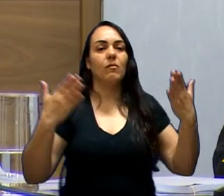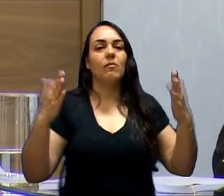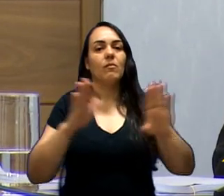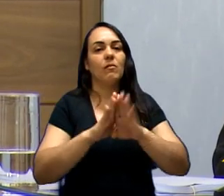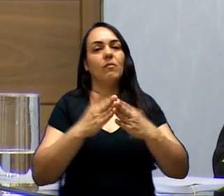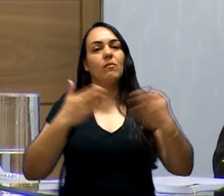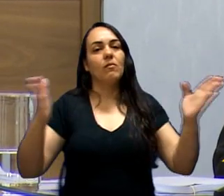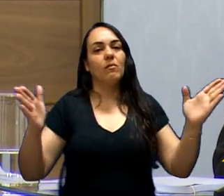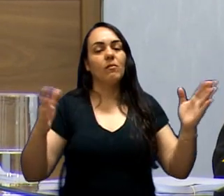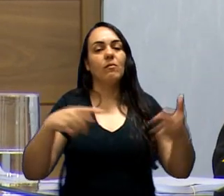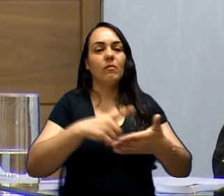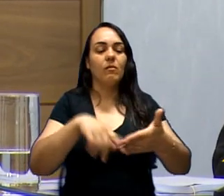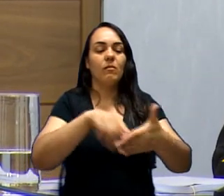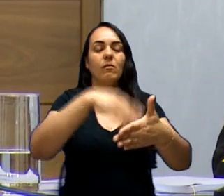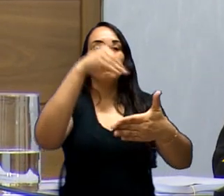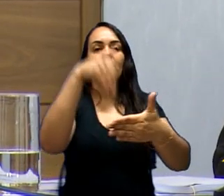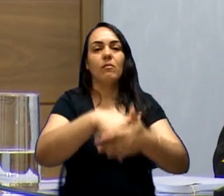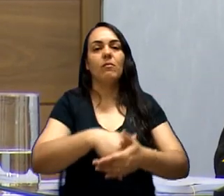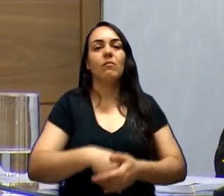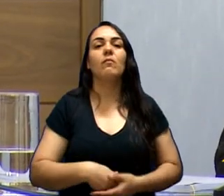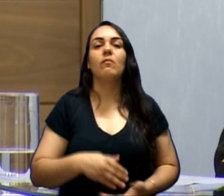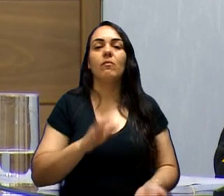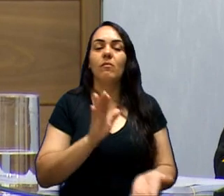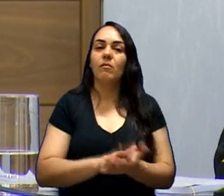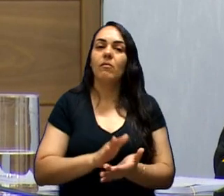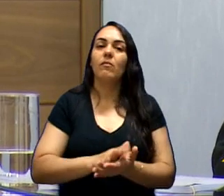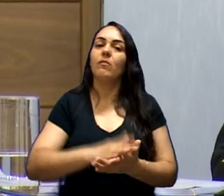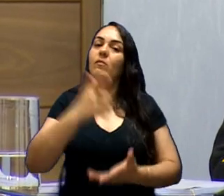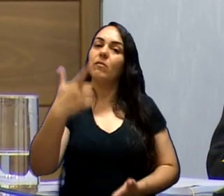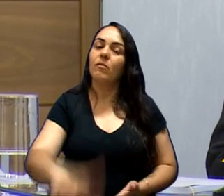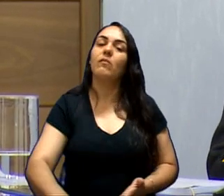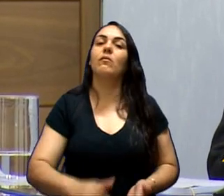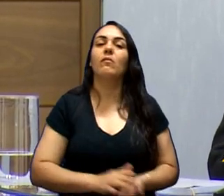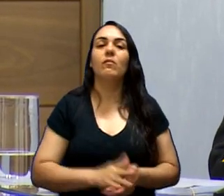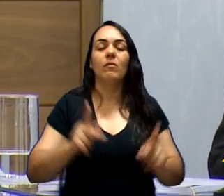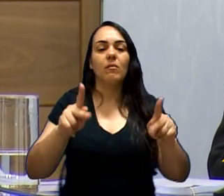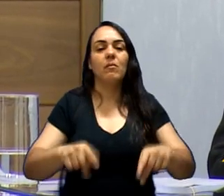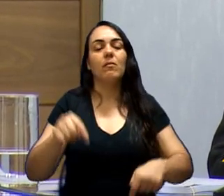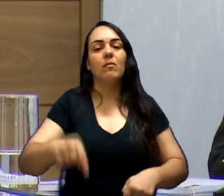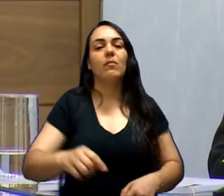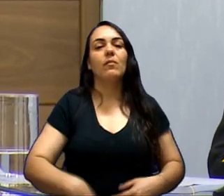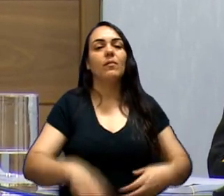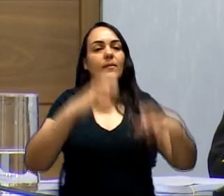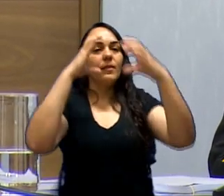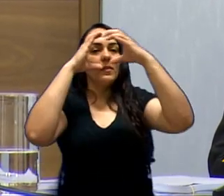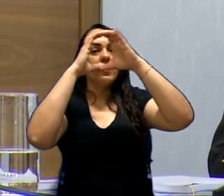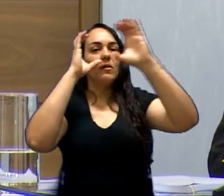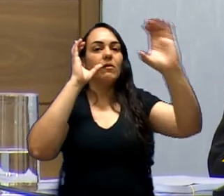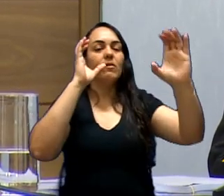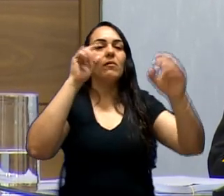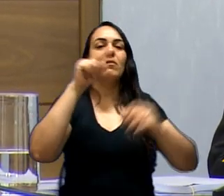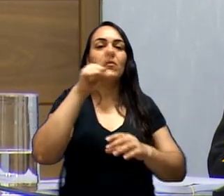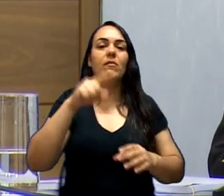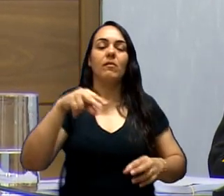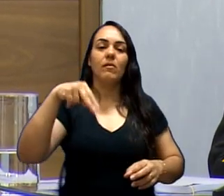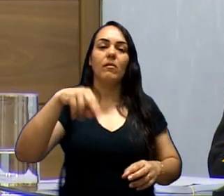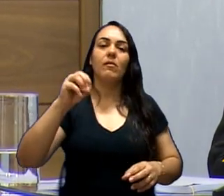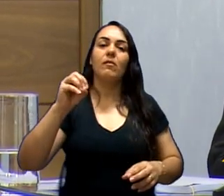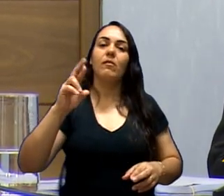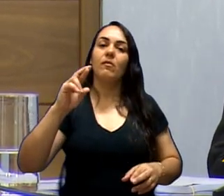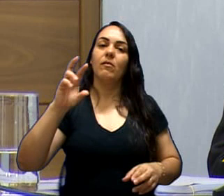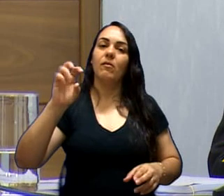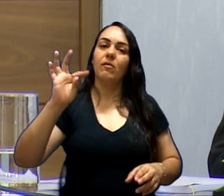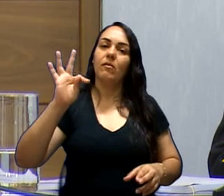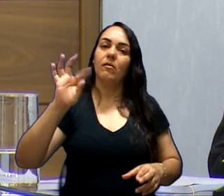aberto. Quero mais uma vez parabenizar a presença aqui da imprensa, Zenorte, Fernando,